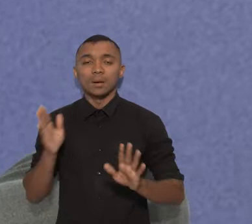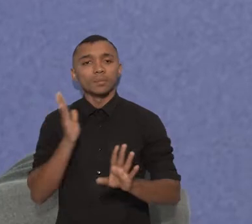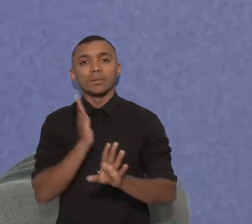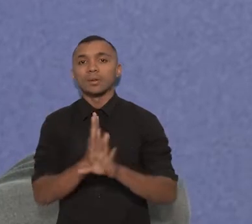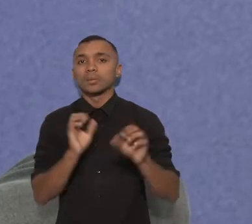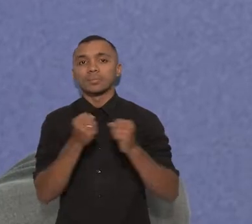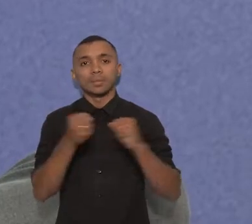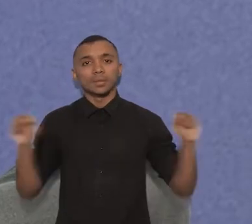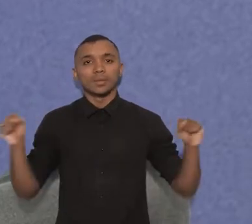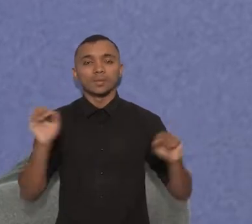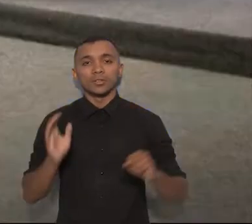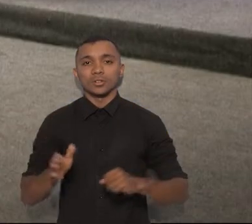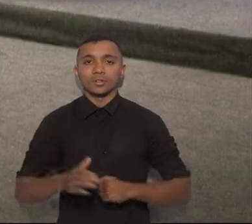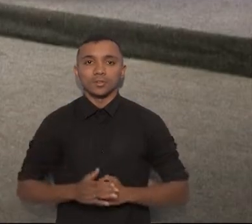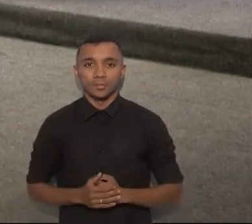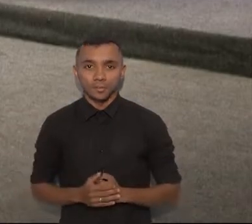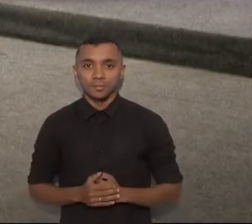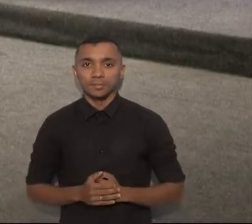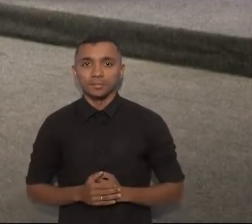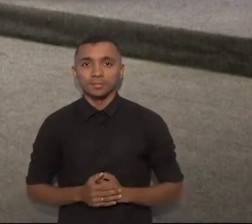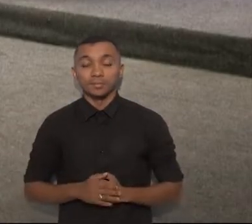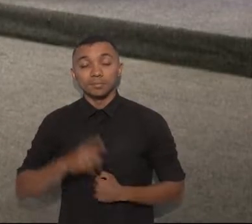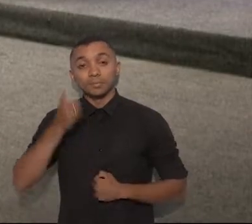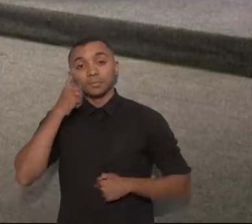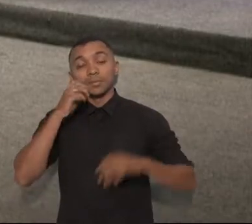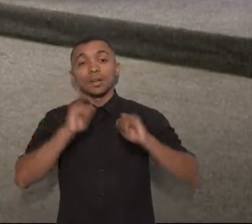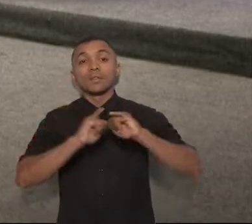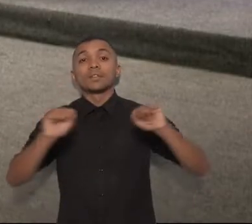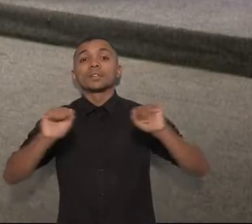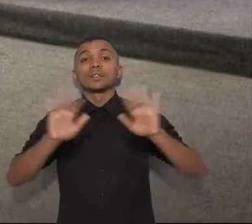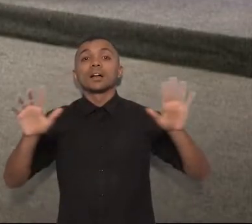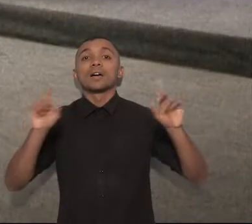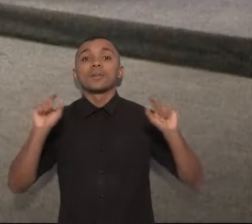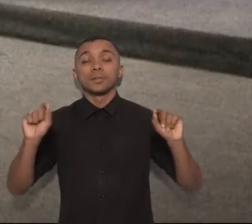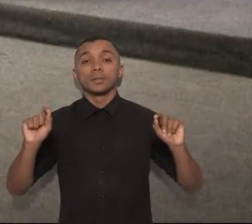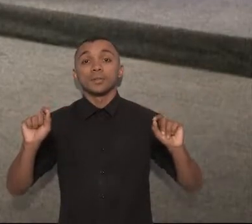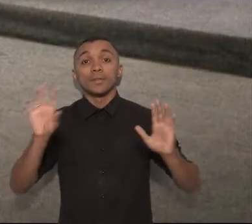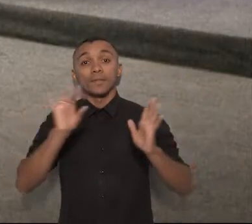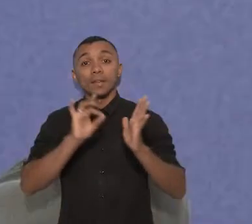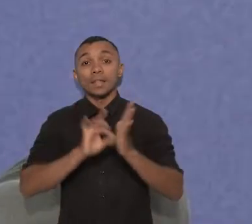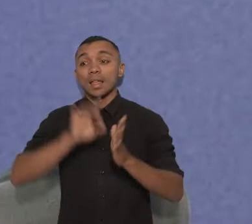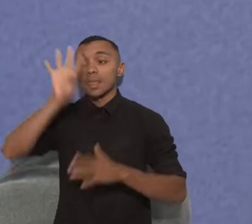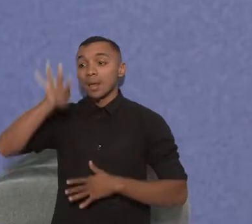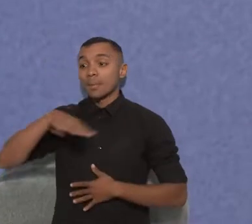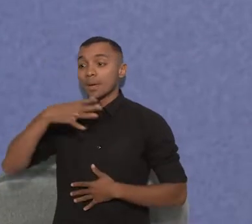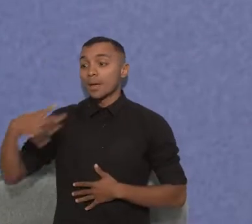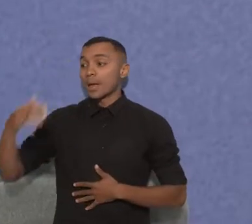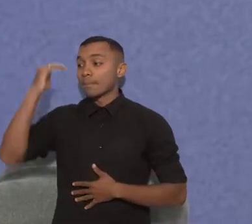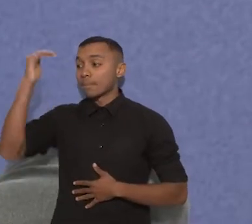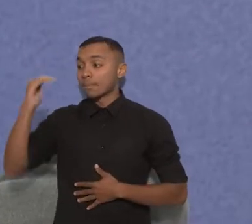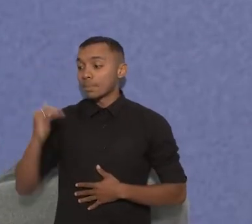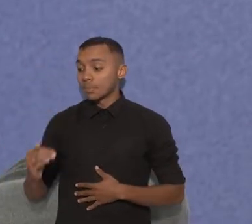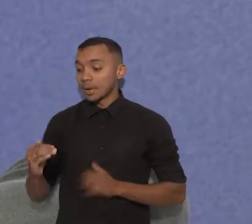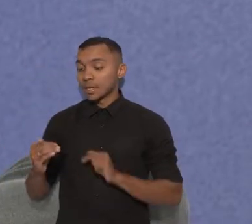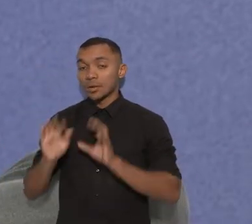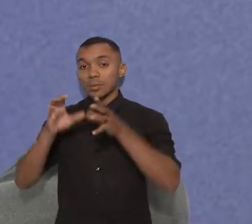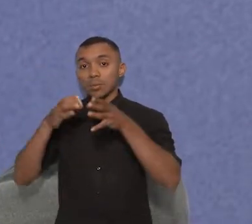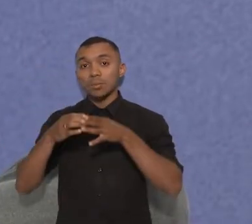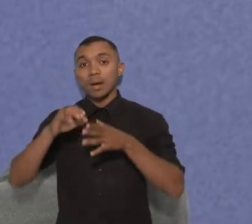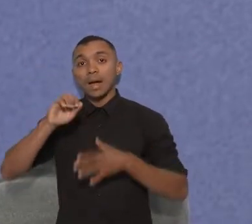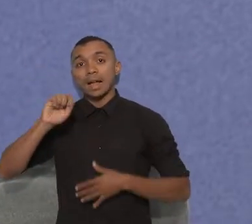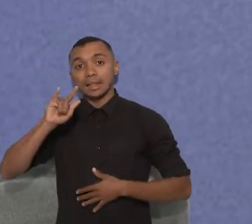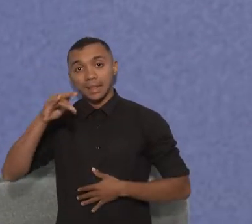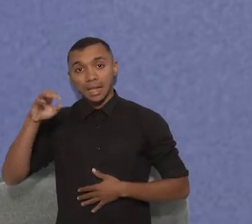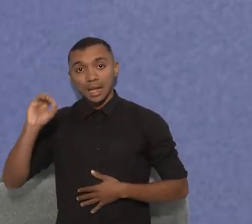Atlético montou morada lá desde a primeira rodada. Só para deixar claro aqui, ó, o último colocado é o Atlético Cearense com 13 pontos. Aí